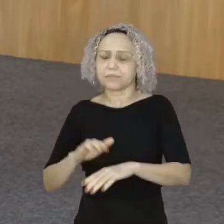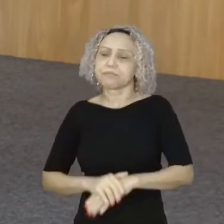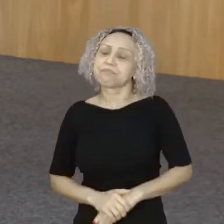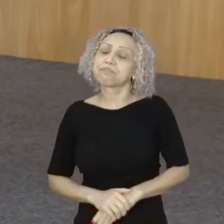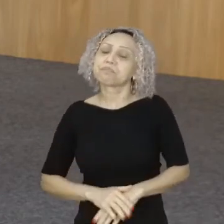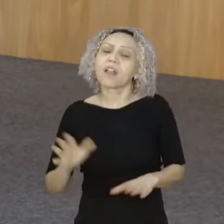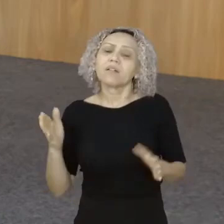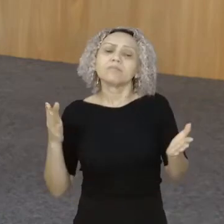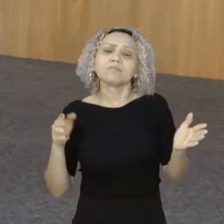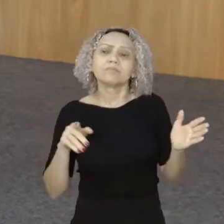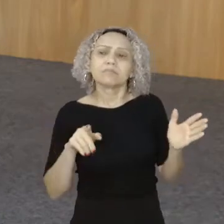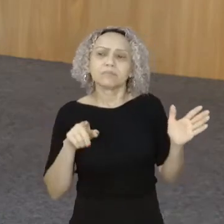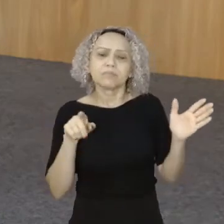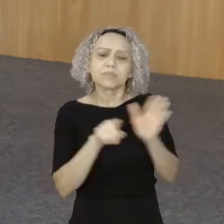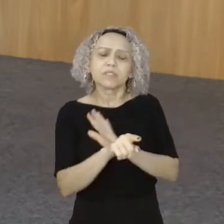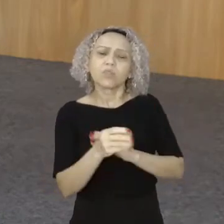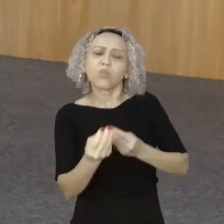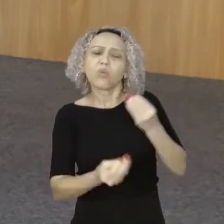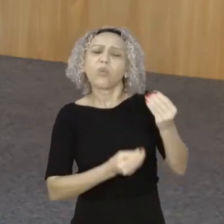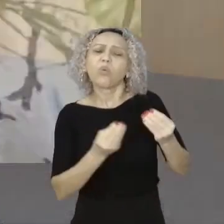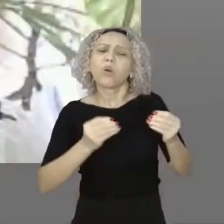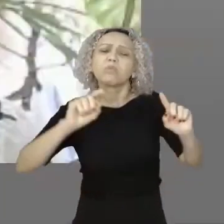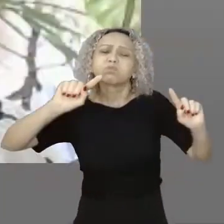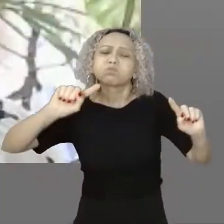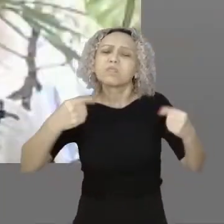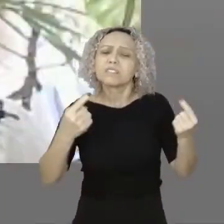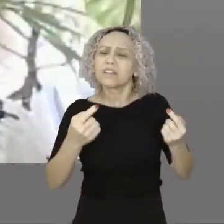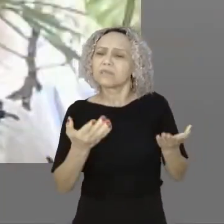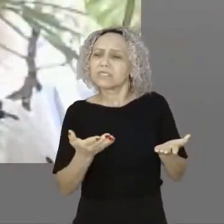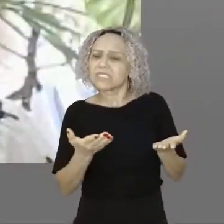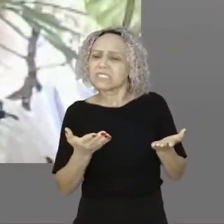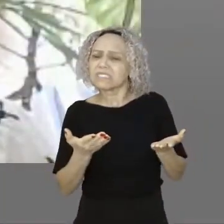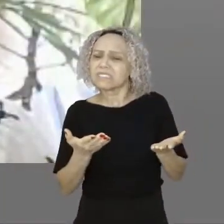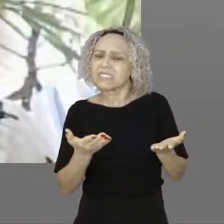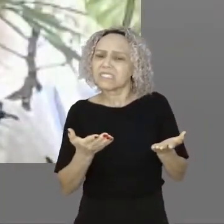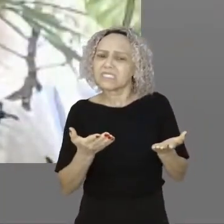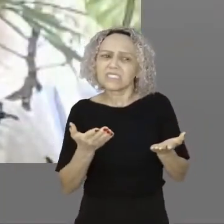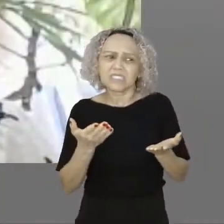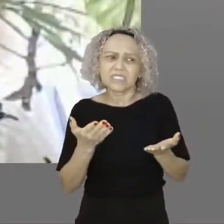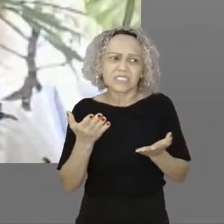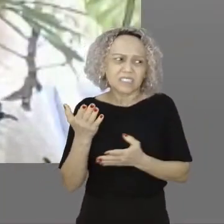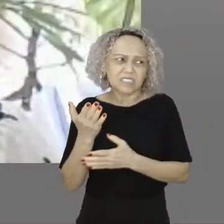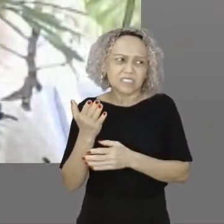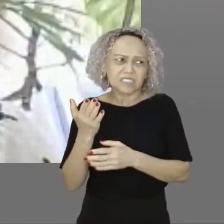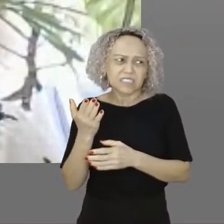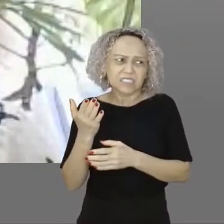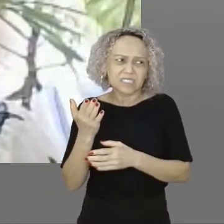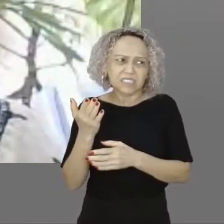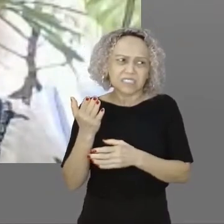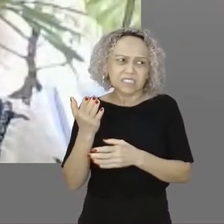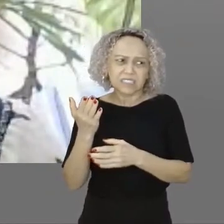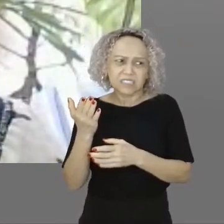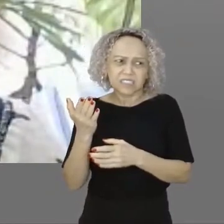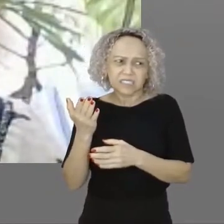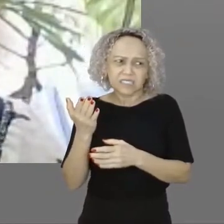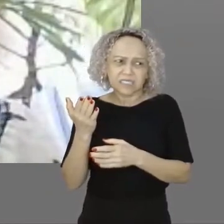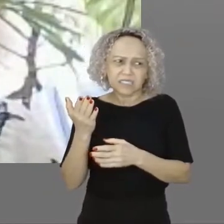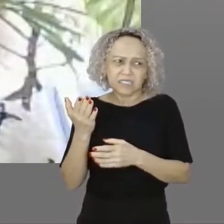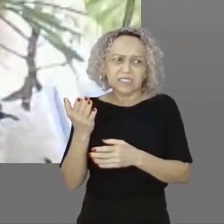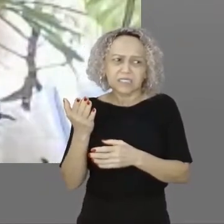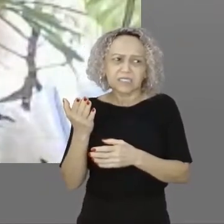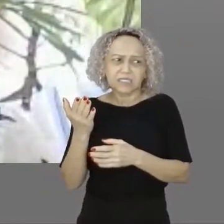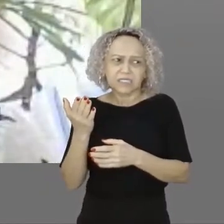Sem sombra de dúvida, o maior dos desafios é o feminicídio. Não é possível que a violência contra as mulheres